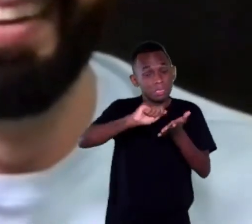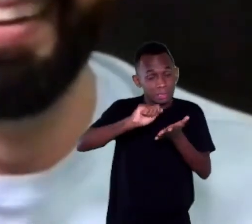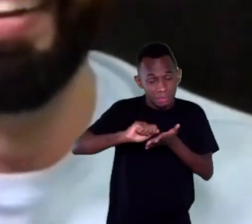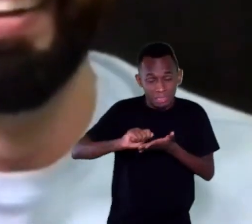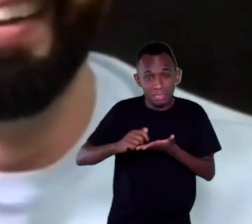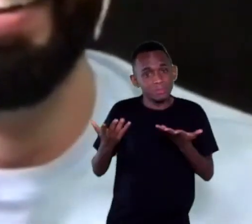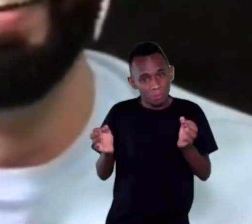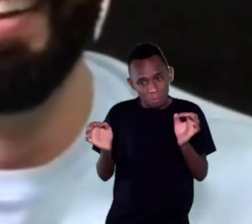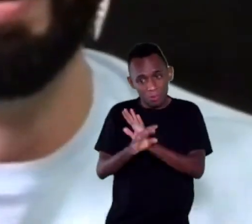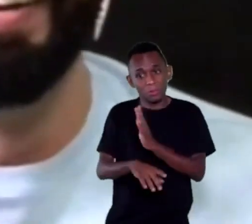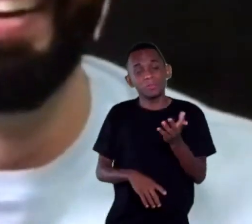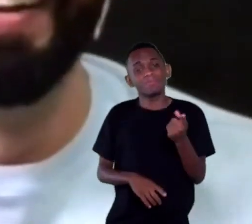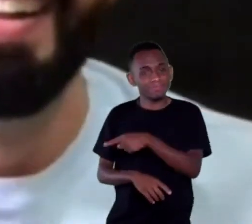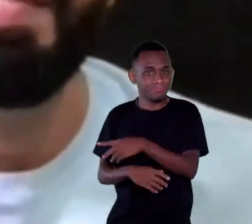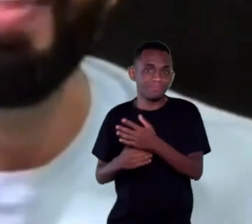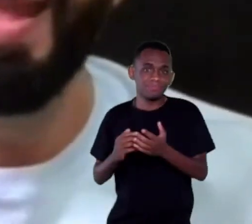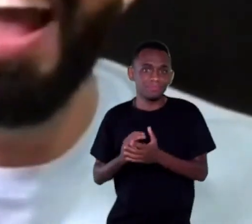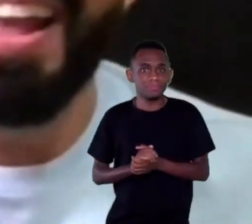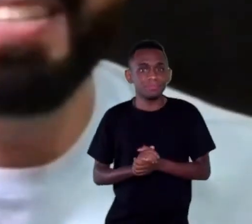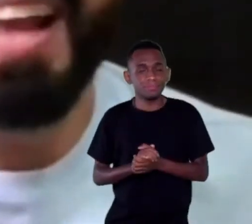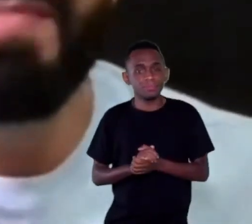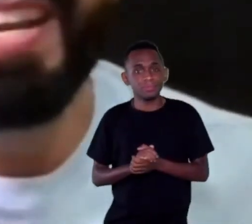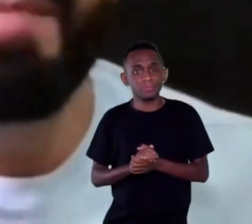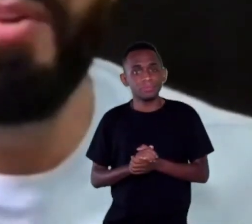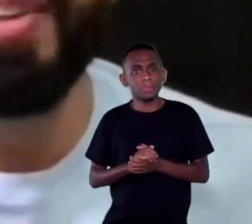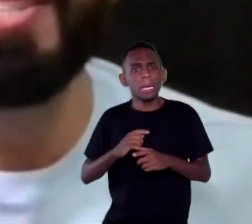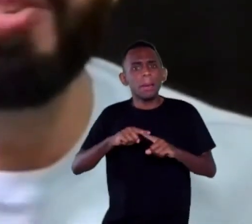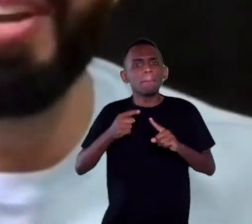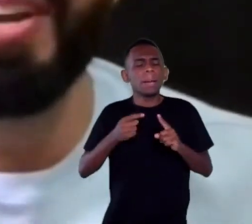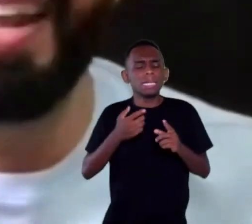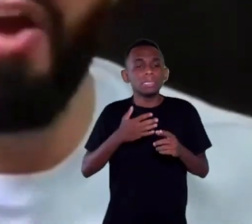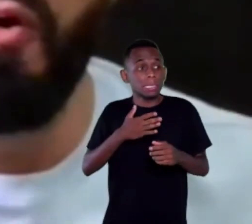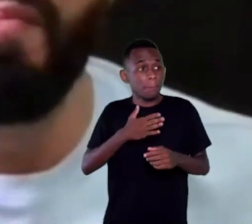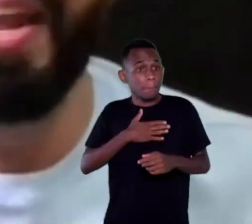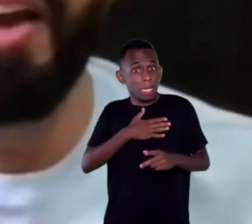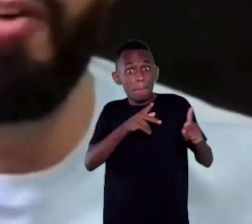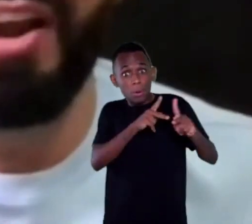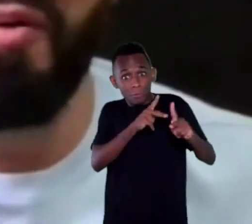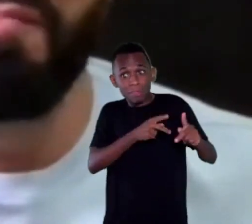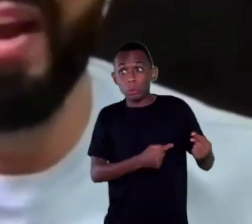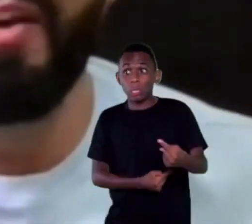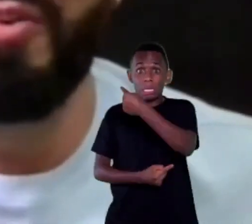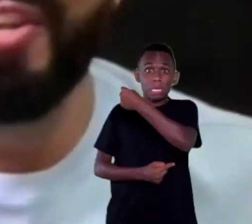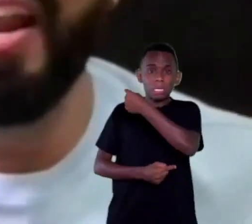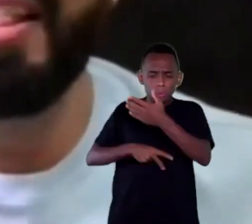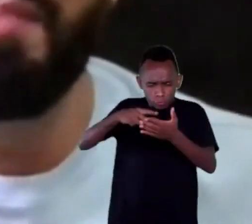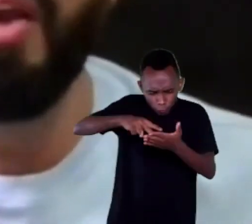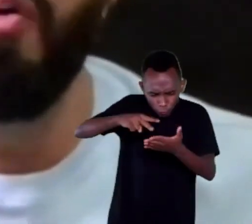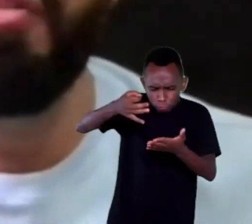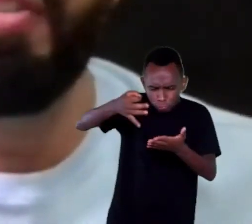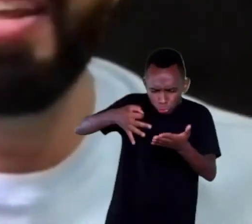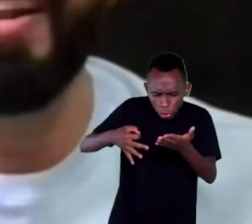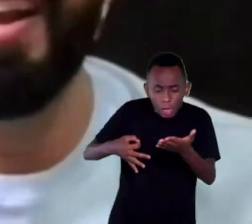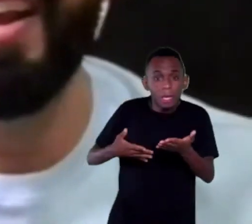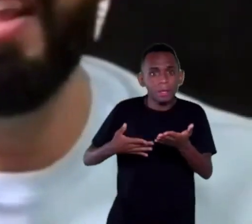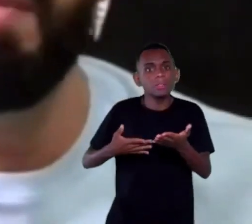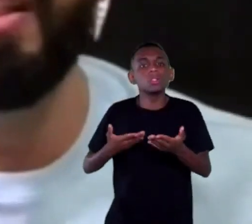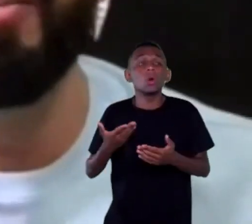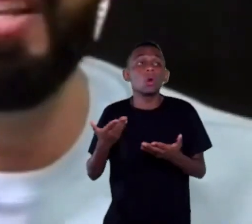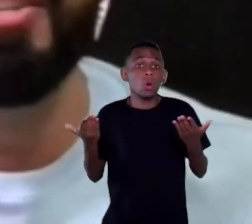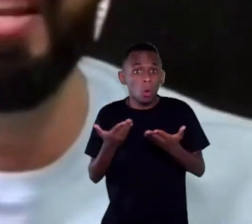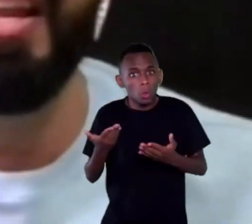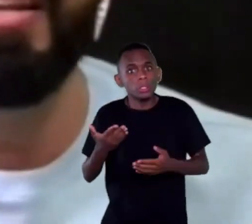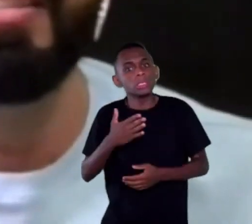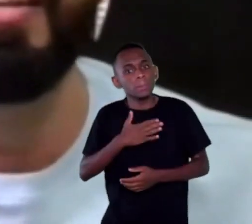Ah, por quem que corrigiu? Essa amiga professora, que é a Roma, que agora acompanha, hoje ela é até minha confreira na